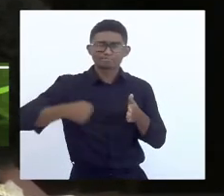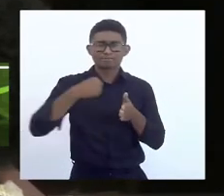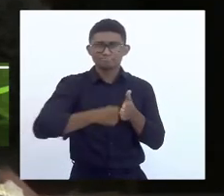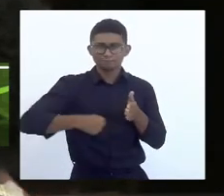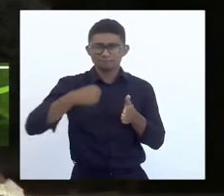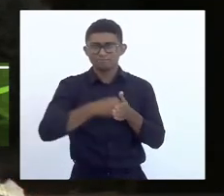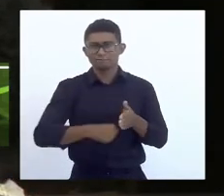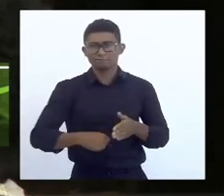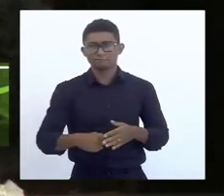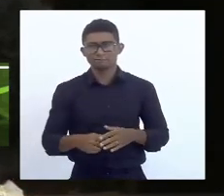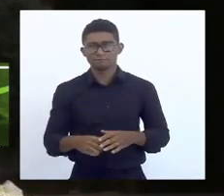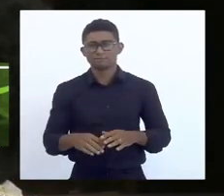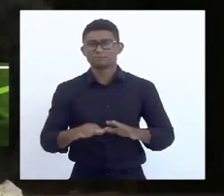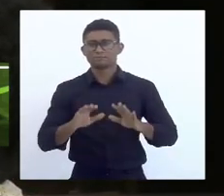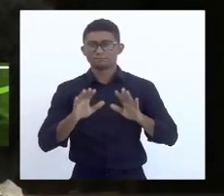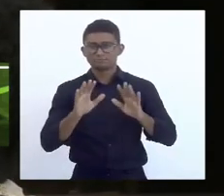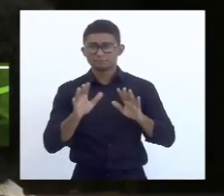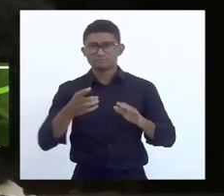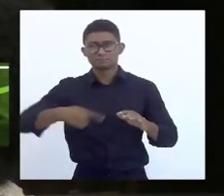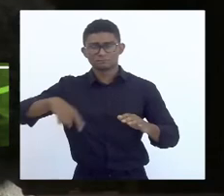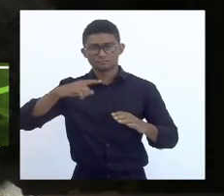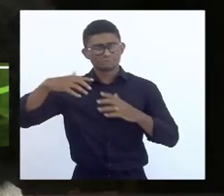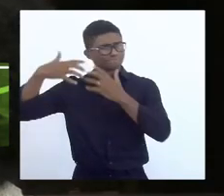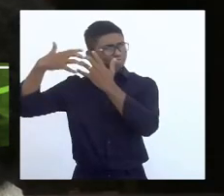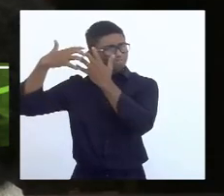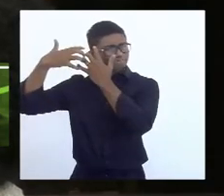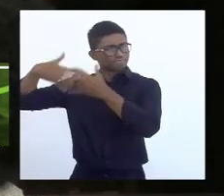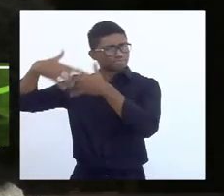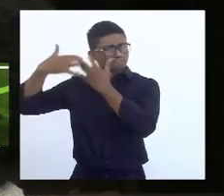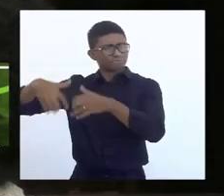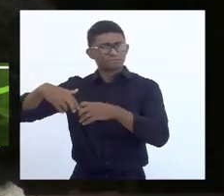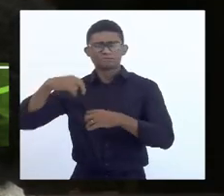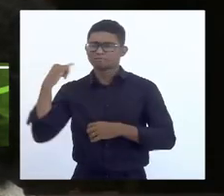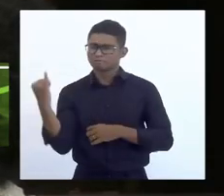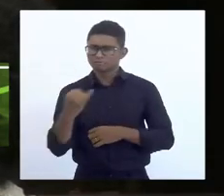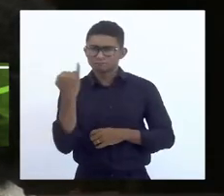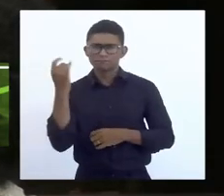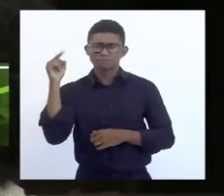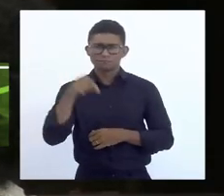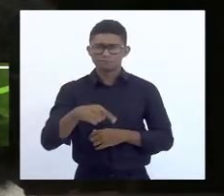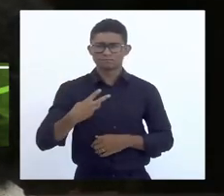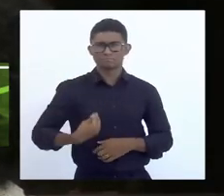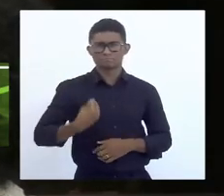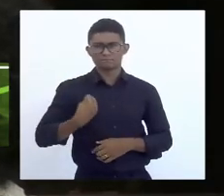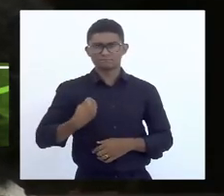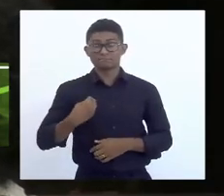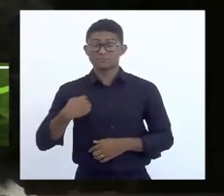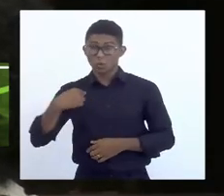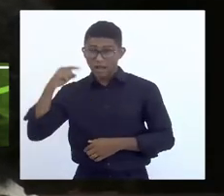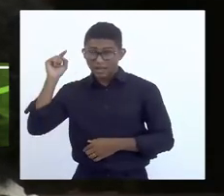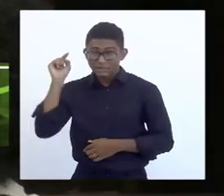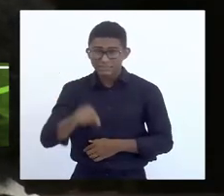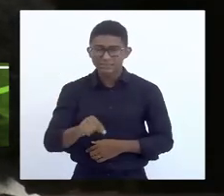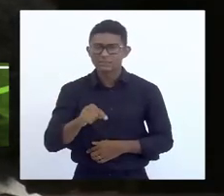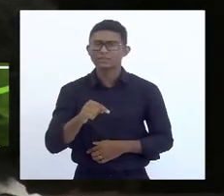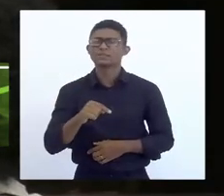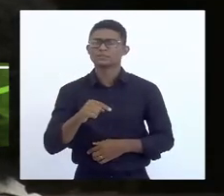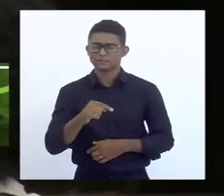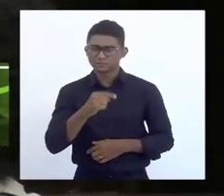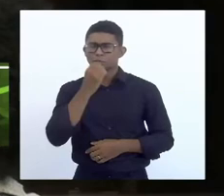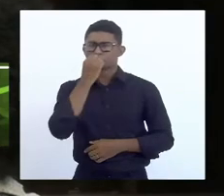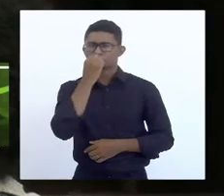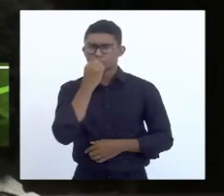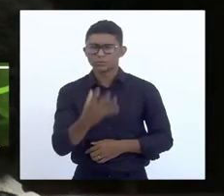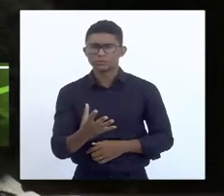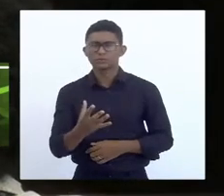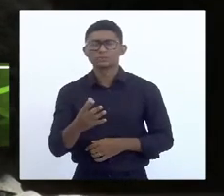silenciada, é o momento que a gente para e reflete o quanto é importante a gente estar aqui. Então, está aqui um avanço, dar nome ao que a gente